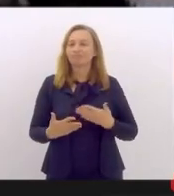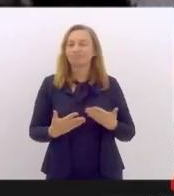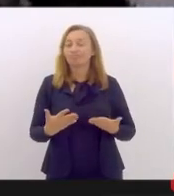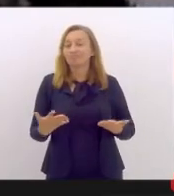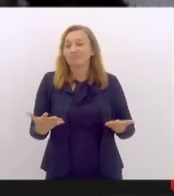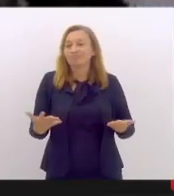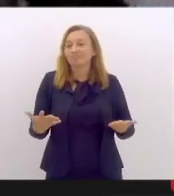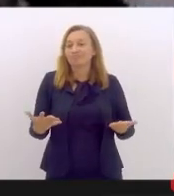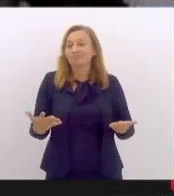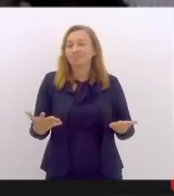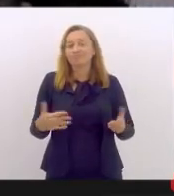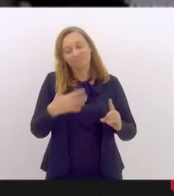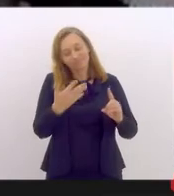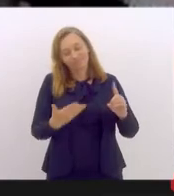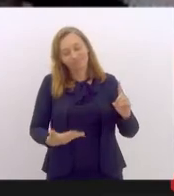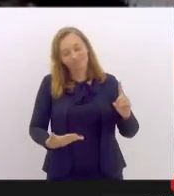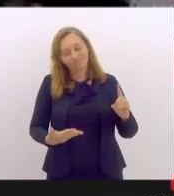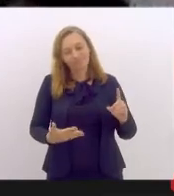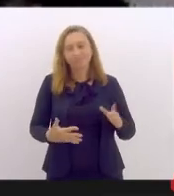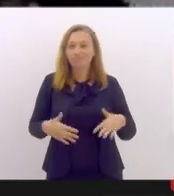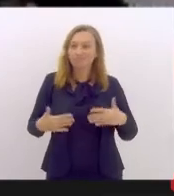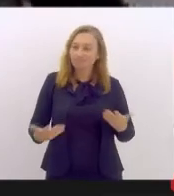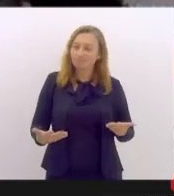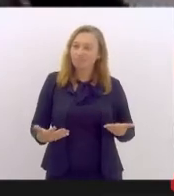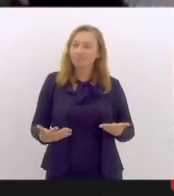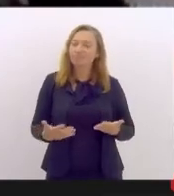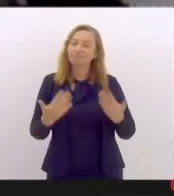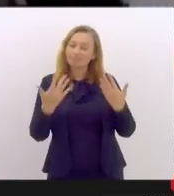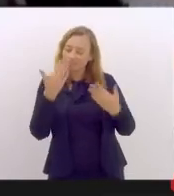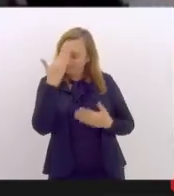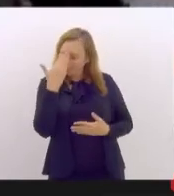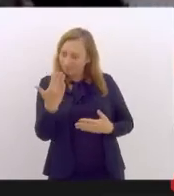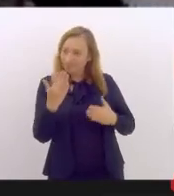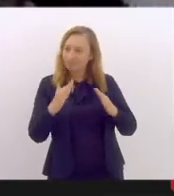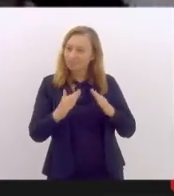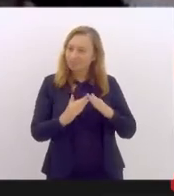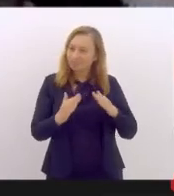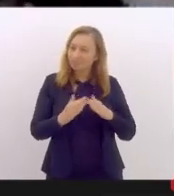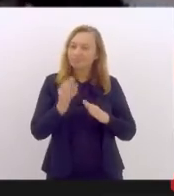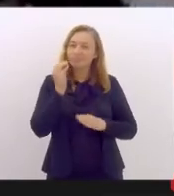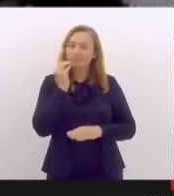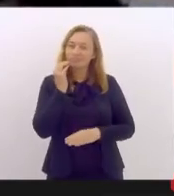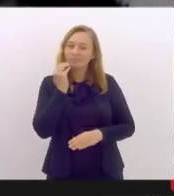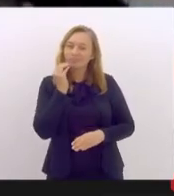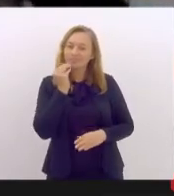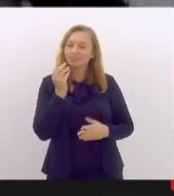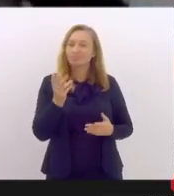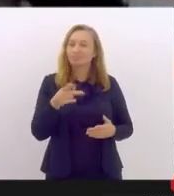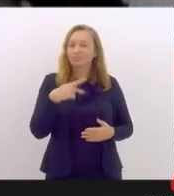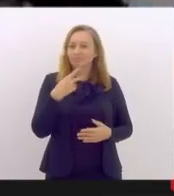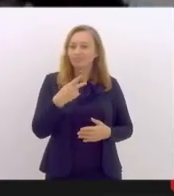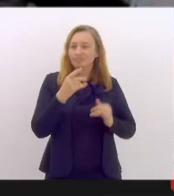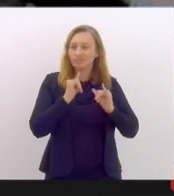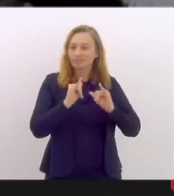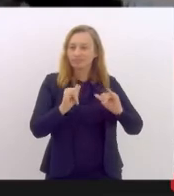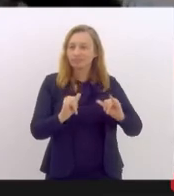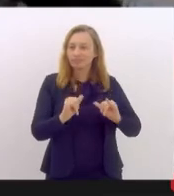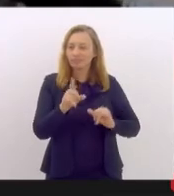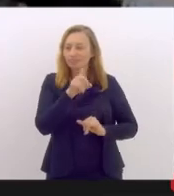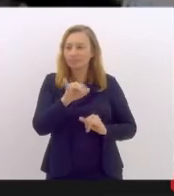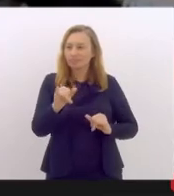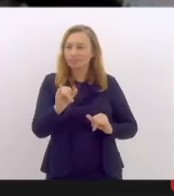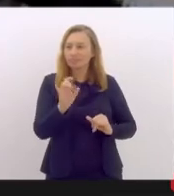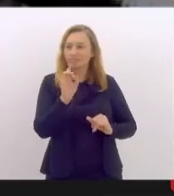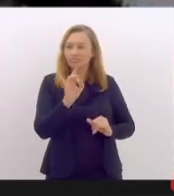por essa homenagem então agradecer a casa não tive oportunidade de Declarar no dia mas estou aqui só